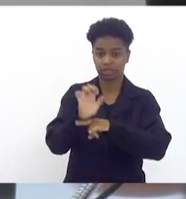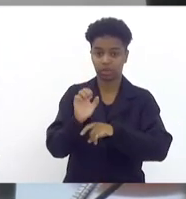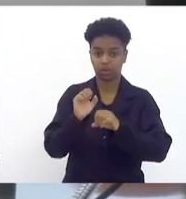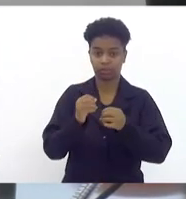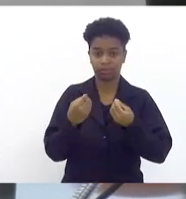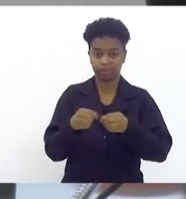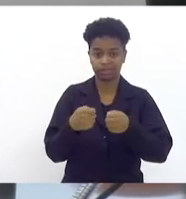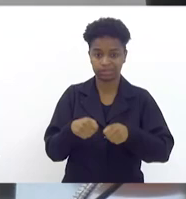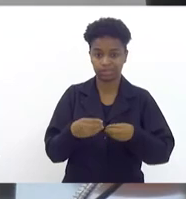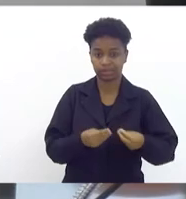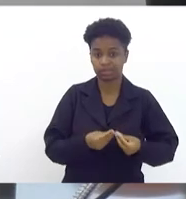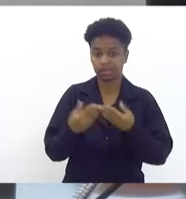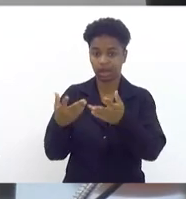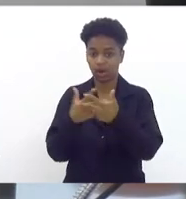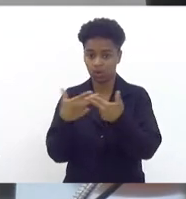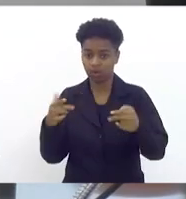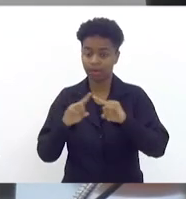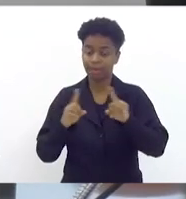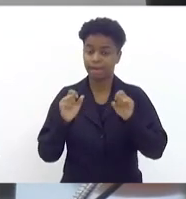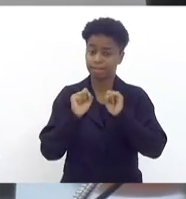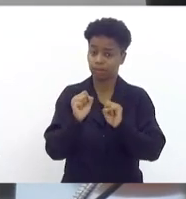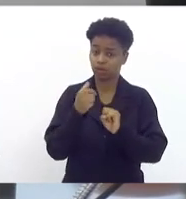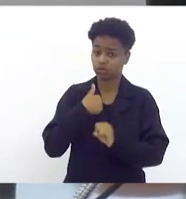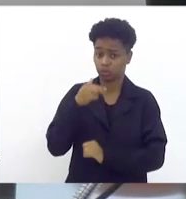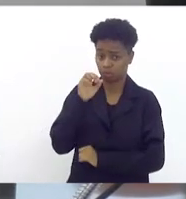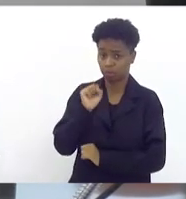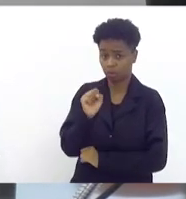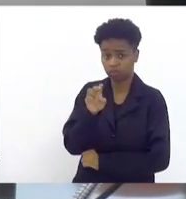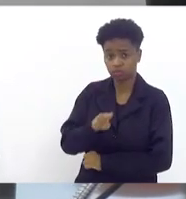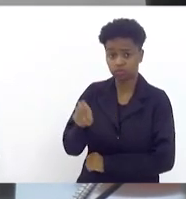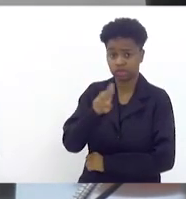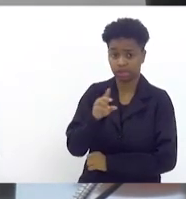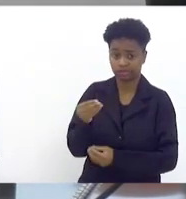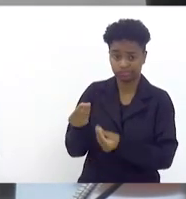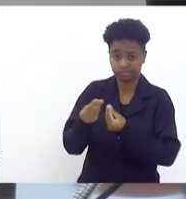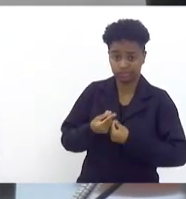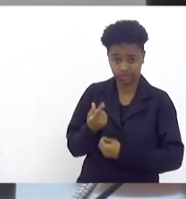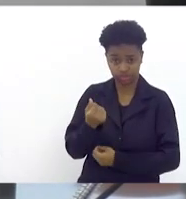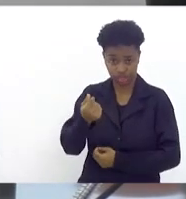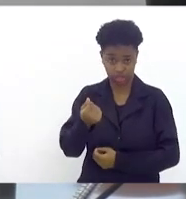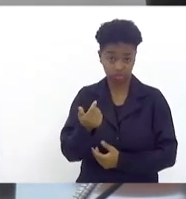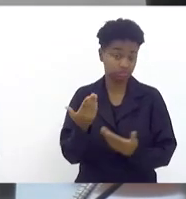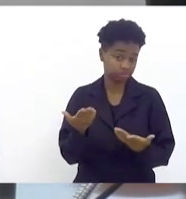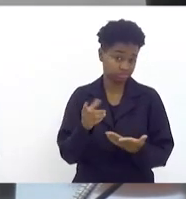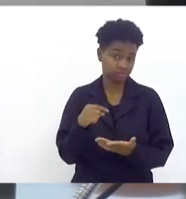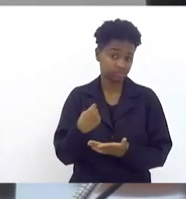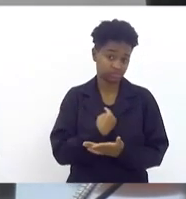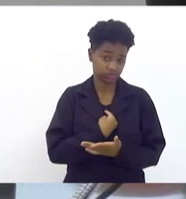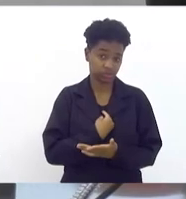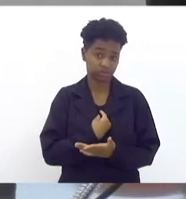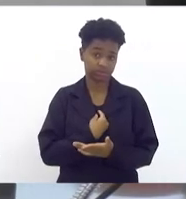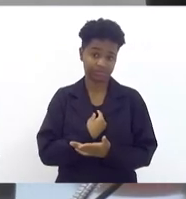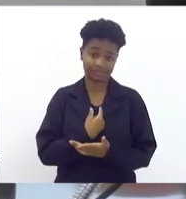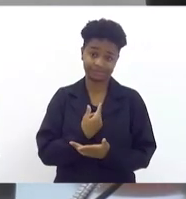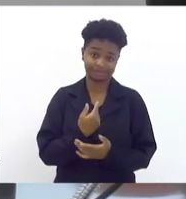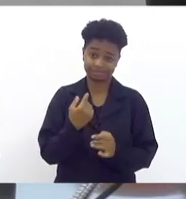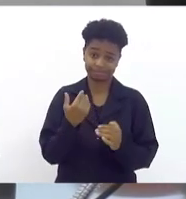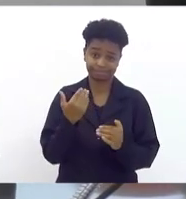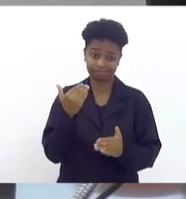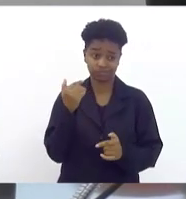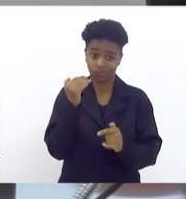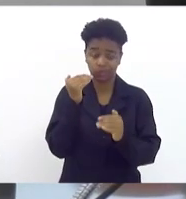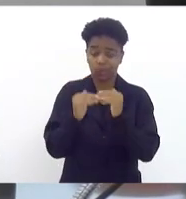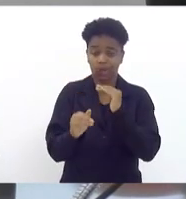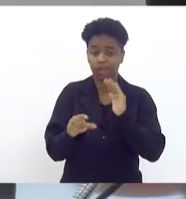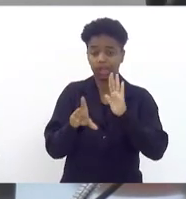gerar dinheiro, primeiro, eu entendo que a gente está mal ferindo, inclusive, a lei de licitações, que